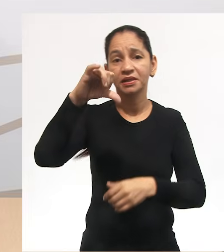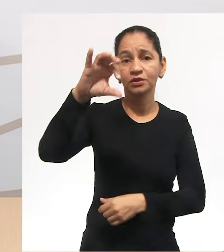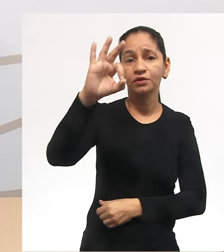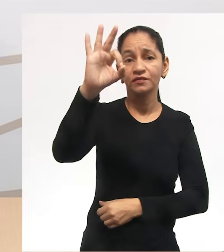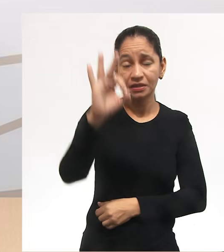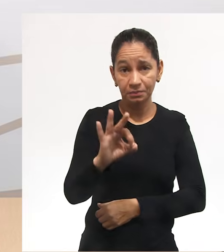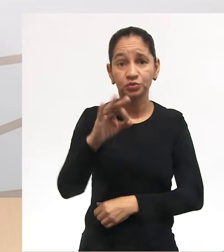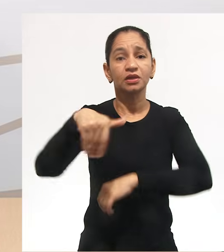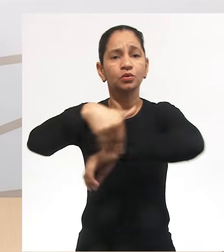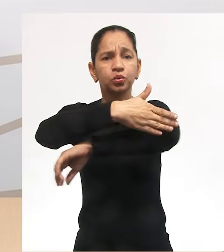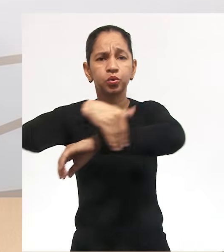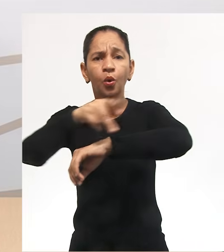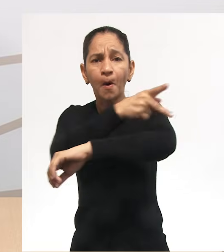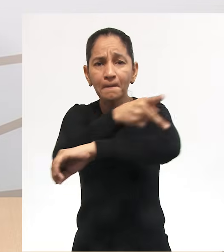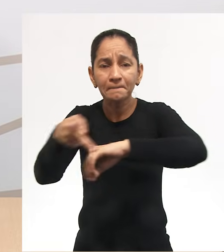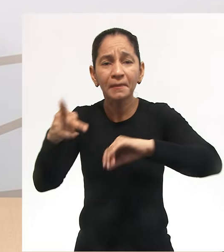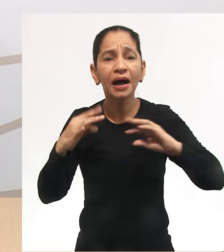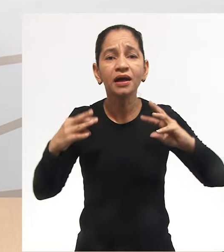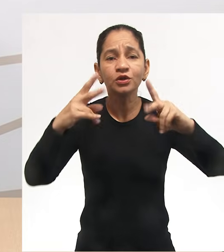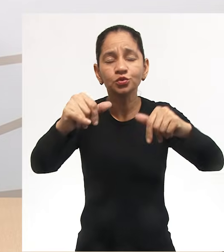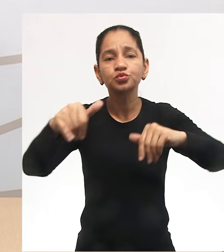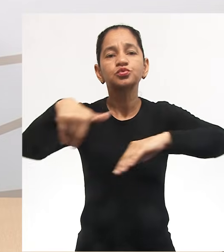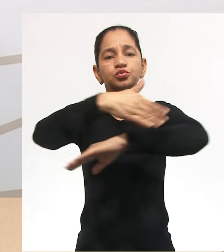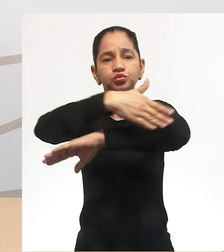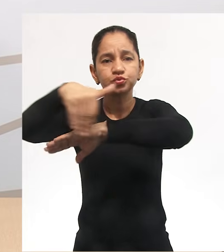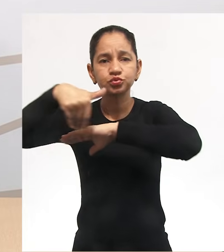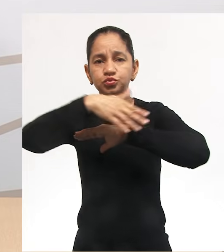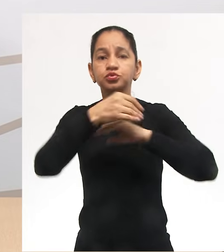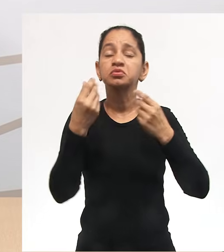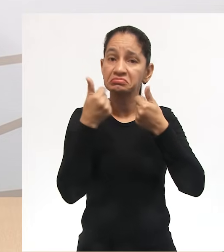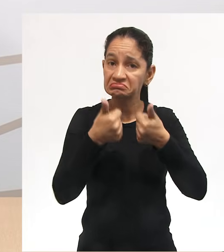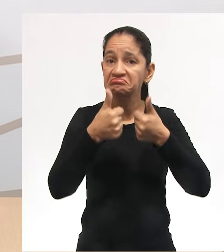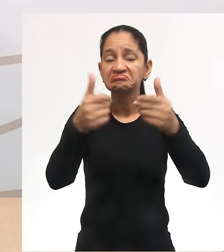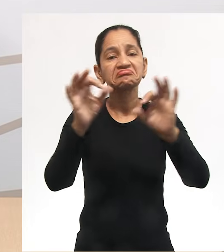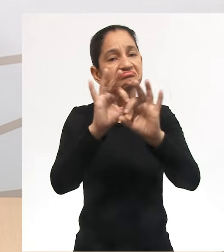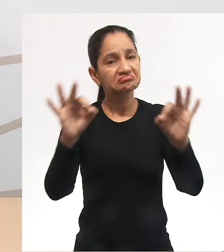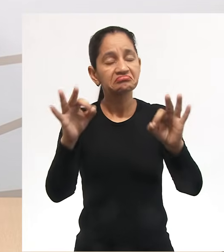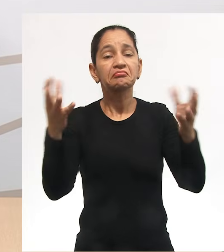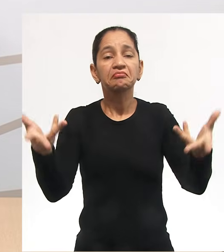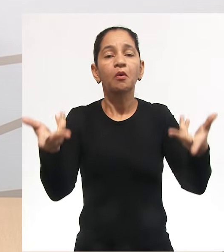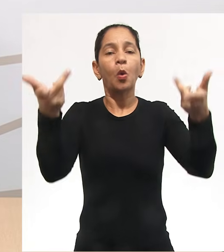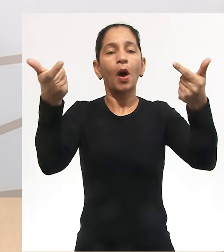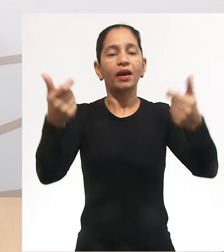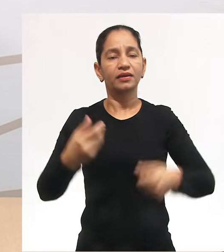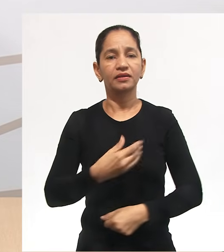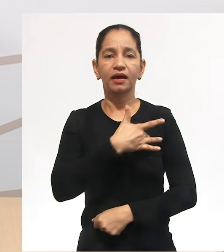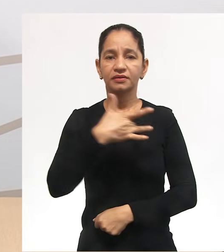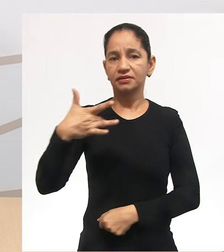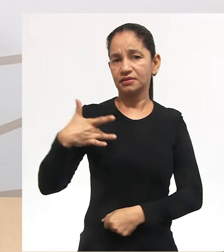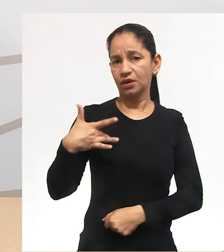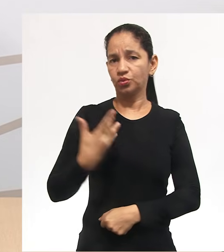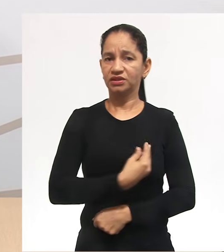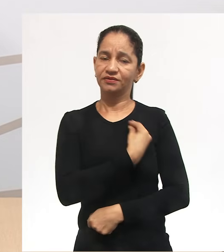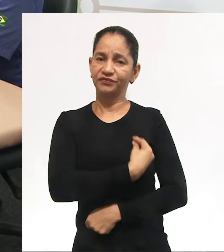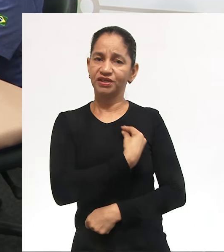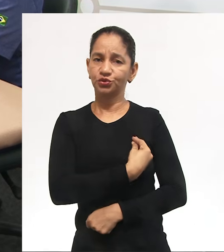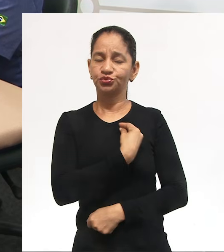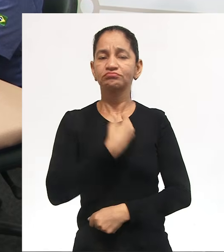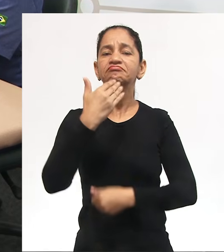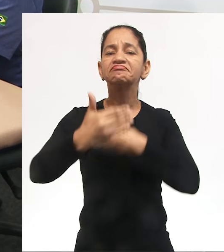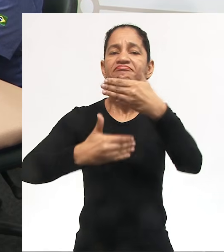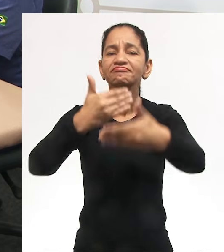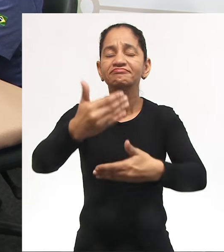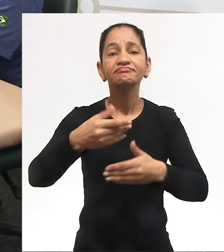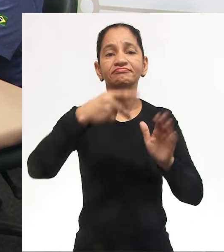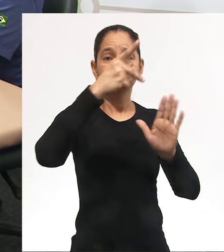praticamente 90% das ruas asfaltadas. Então, isso aí bom. já dá uma qualidade de vida bem legal ali na cidade. E é bem legal, né, que